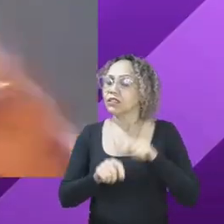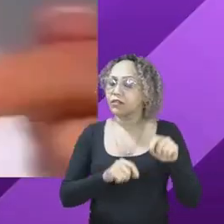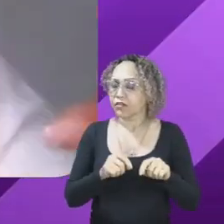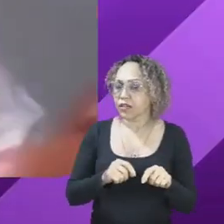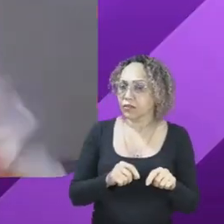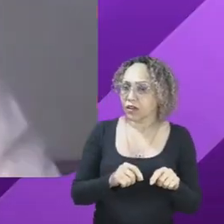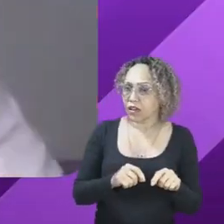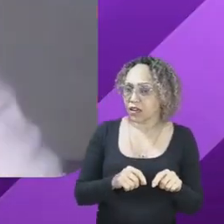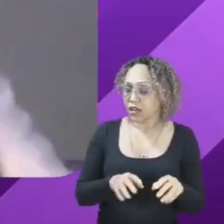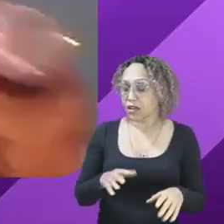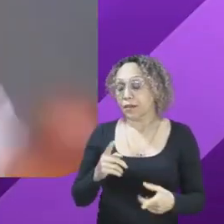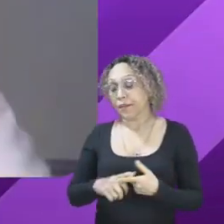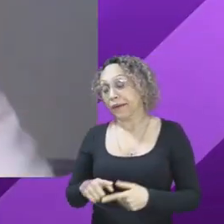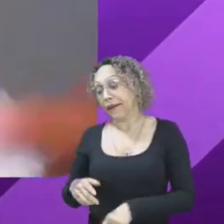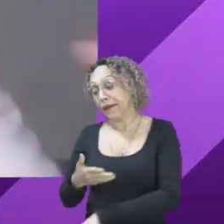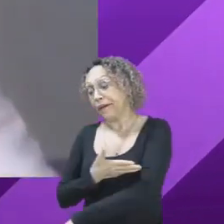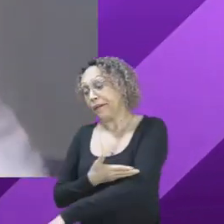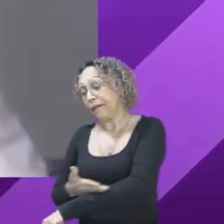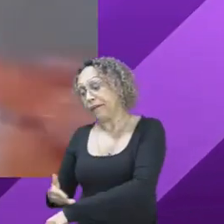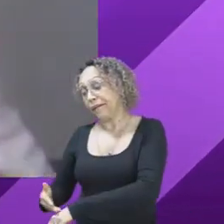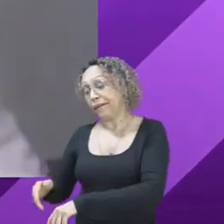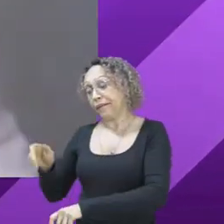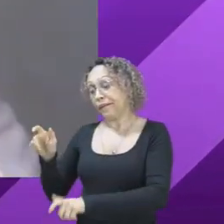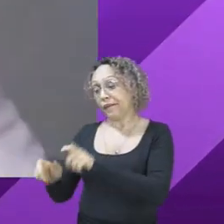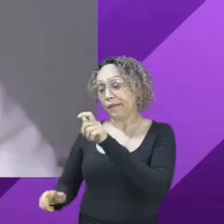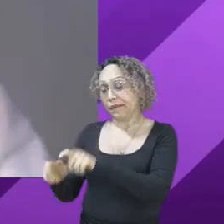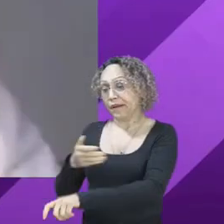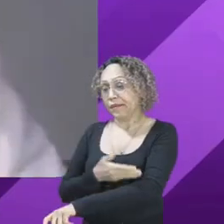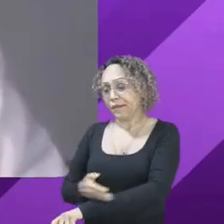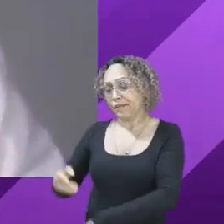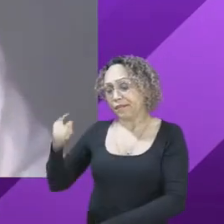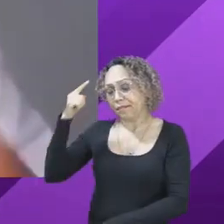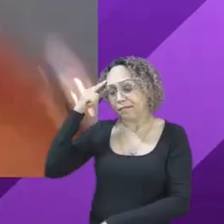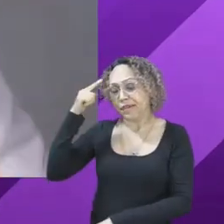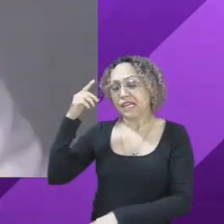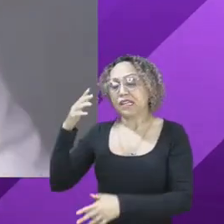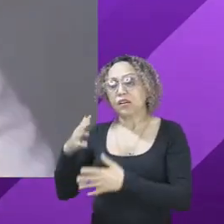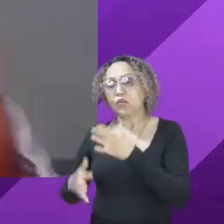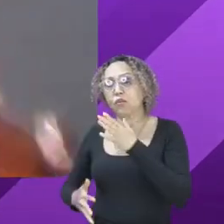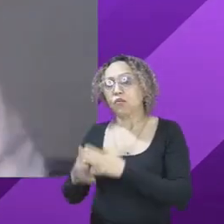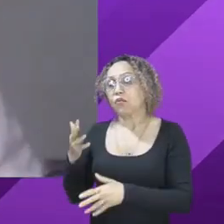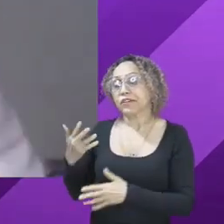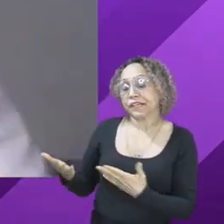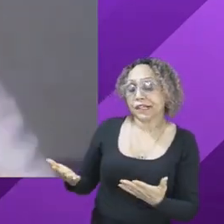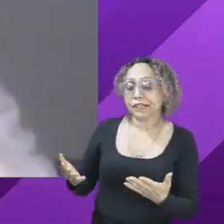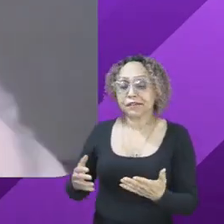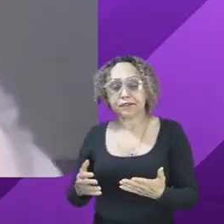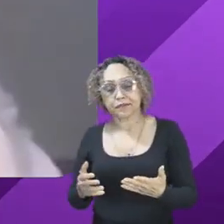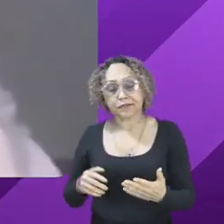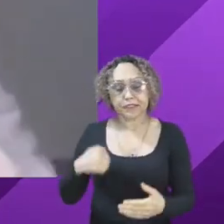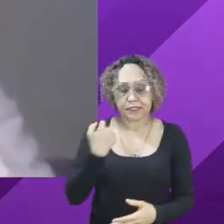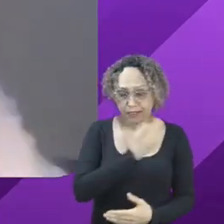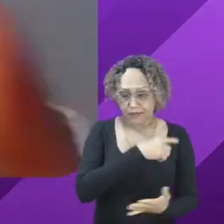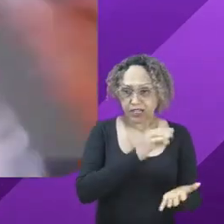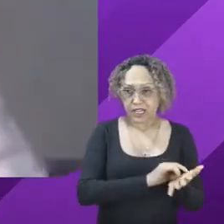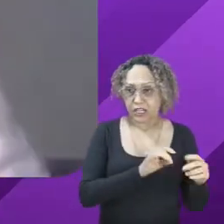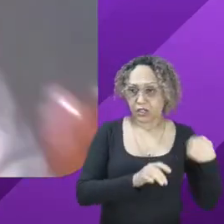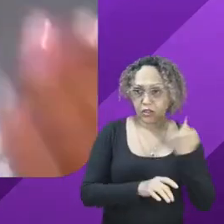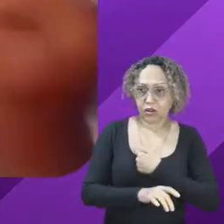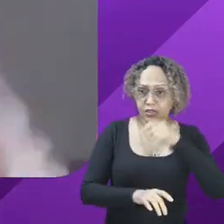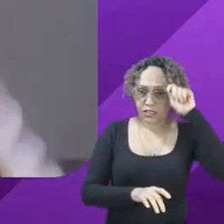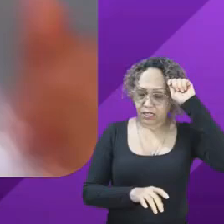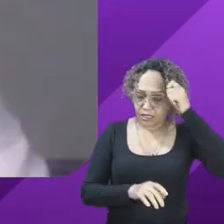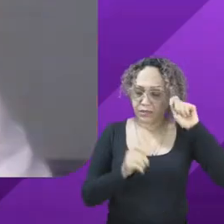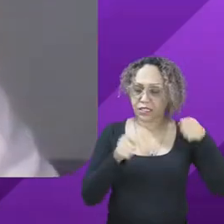acaba confundindo aquilo que a gente, de fato, precisa fazer e desenvolver e